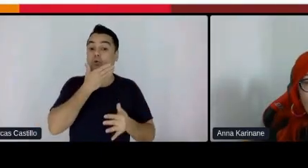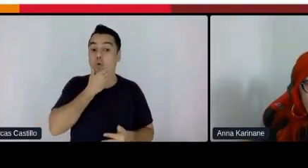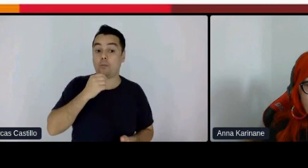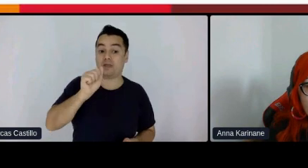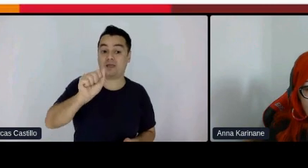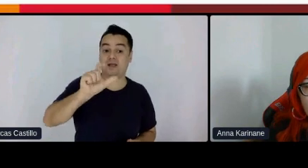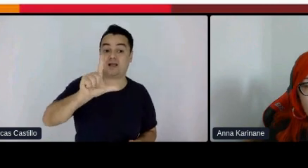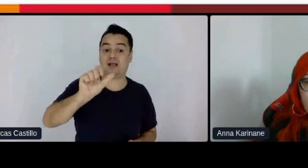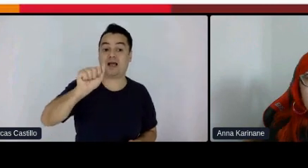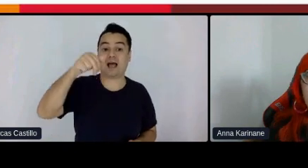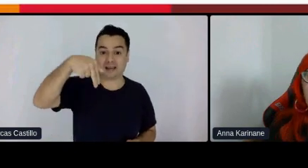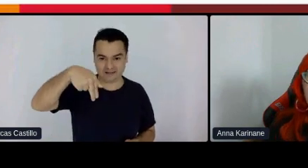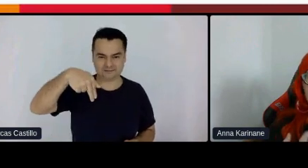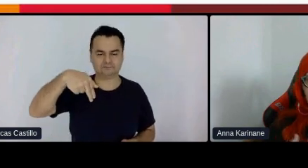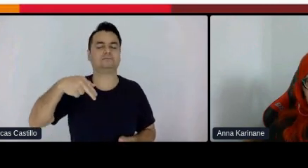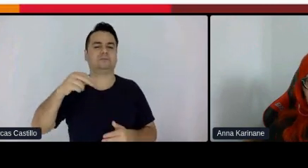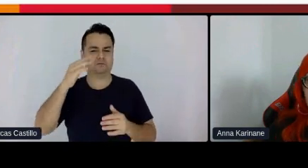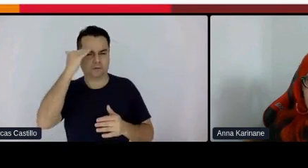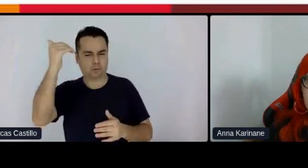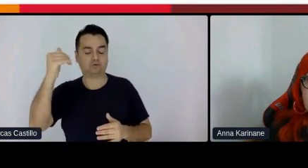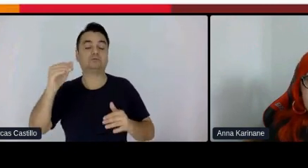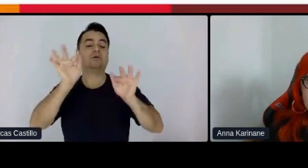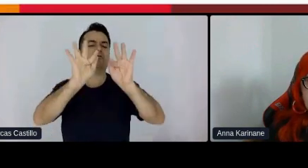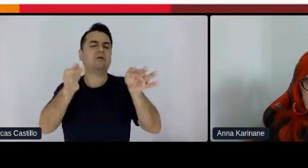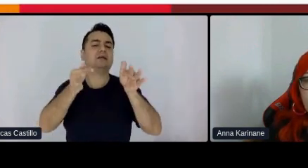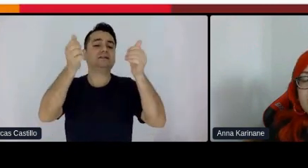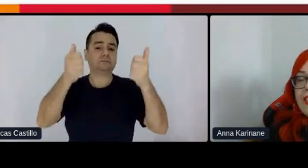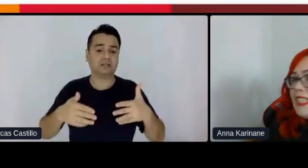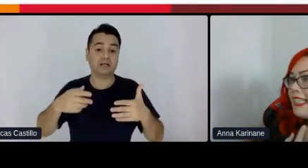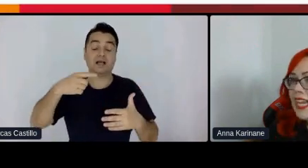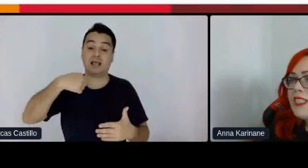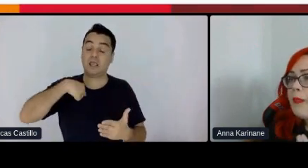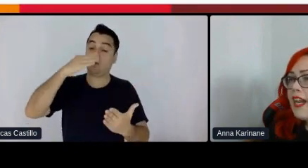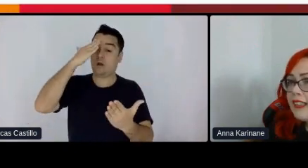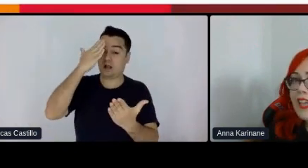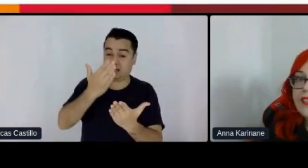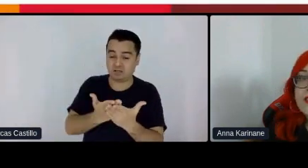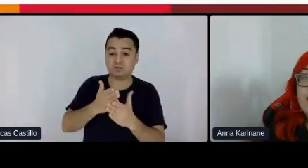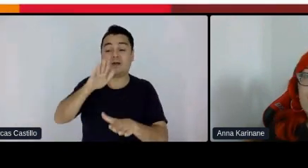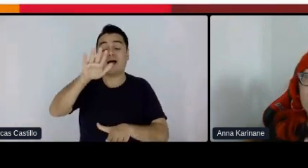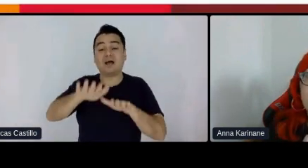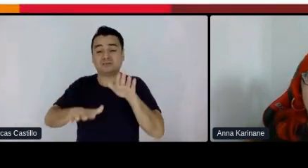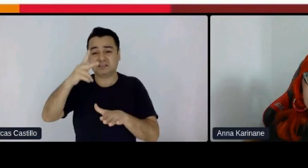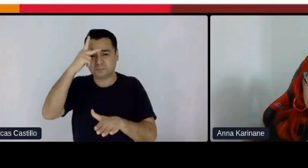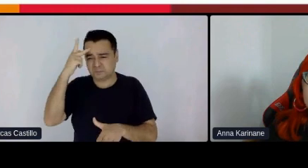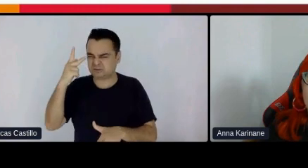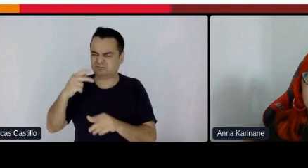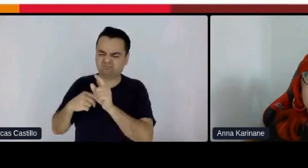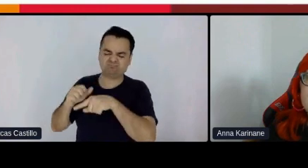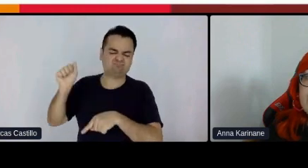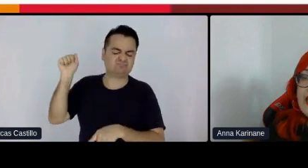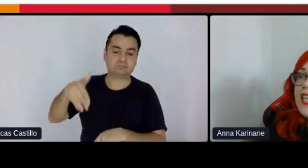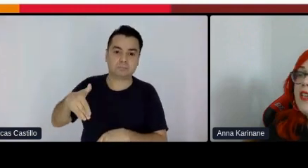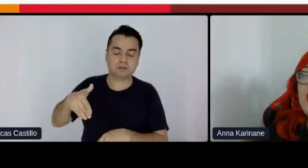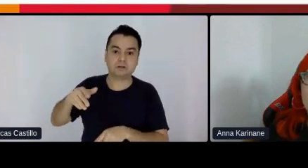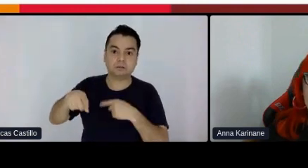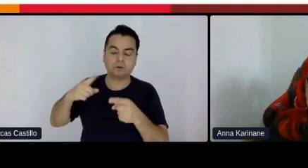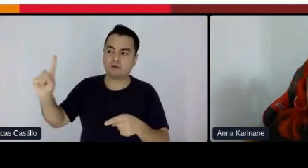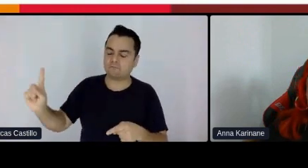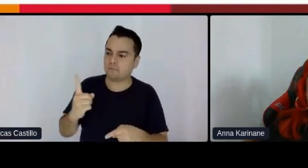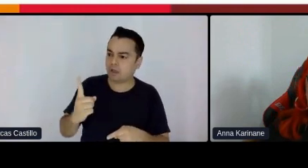Turing, que é o pai da computação, que diz: eu acredito que às vezes são as pessoas que ninguém espera nada que fazem as coisas que